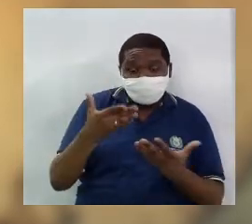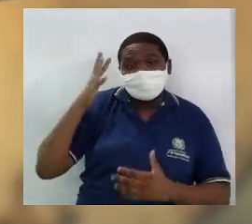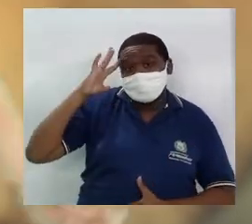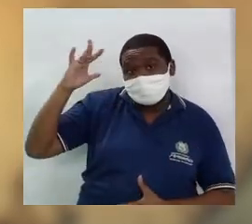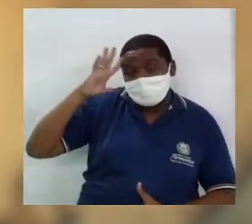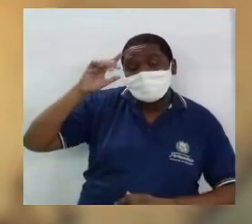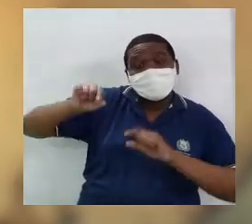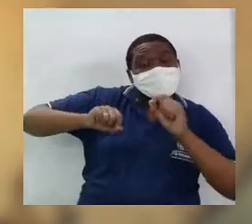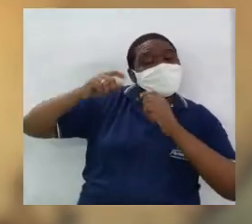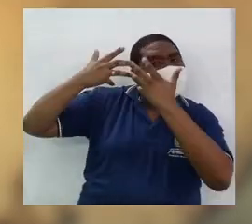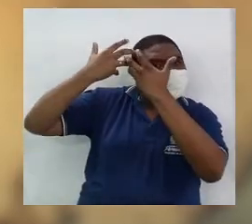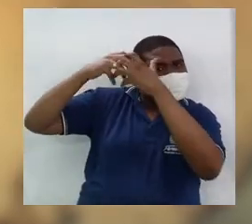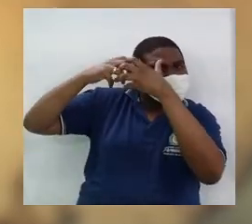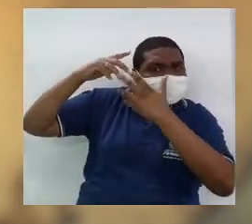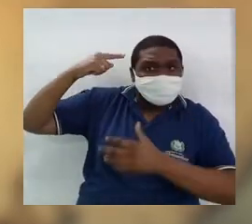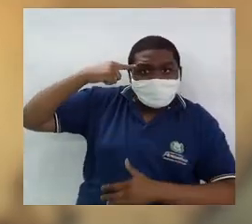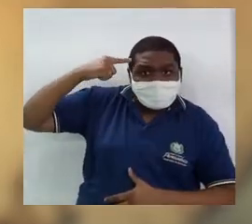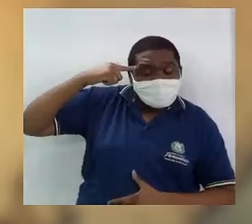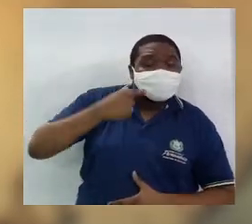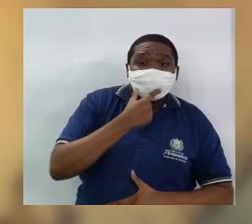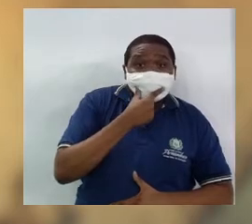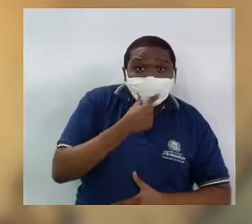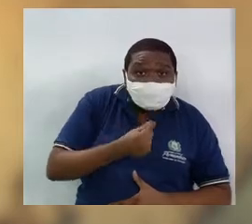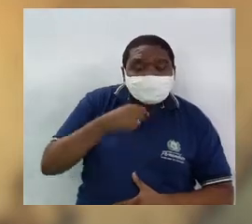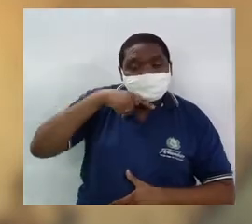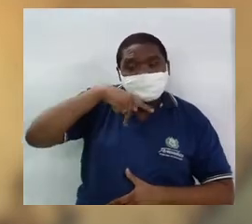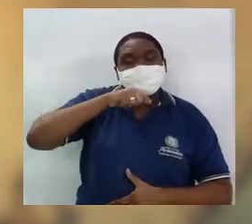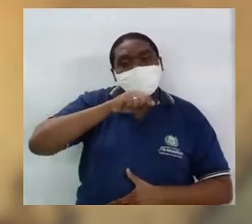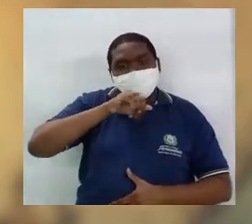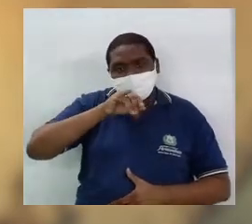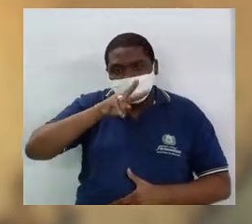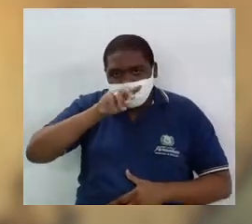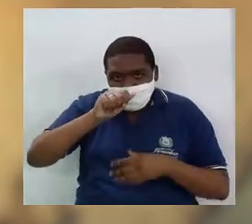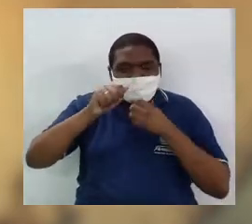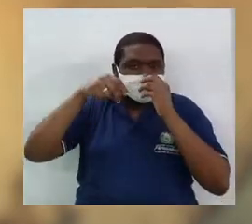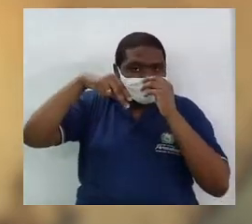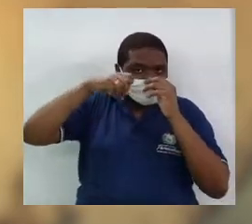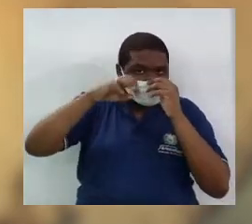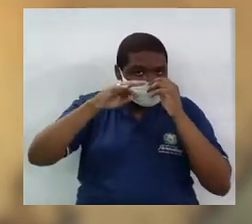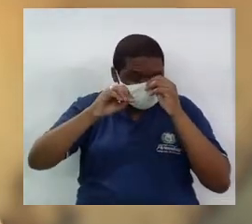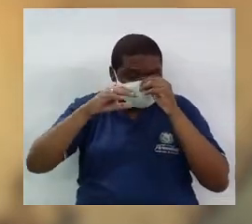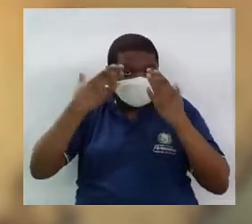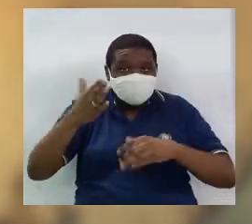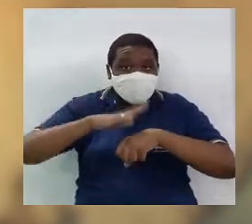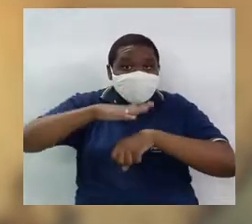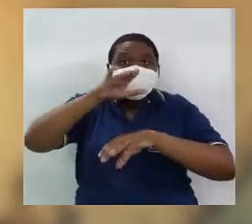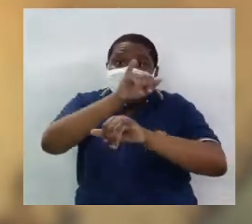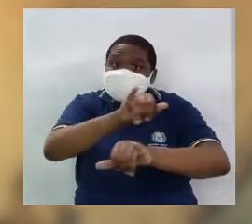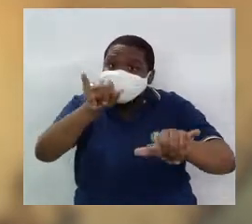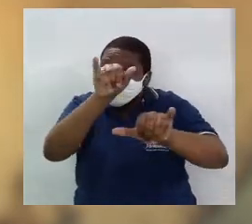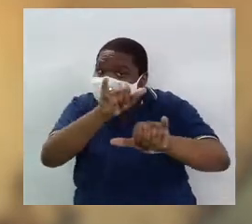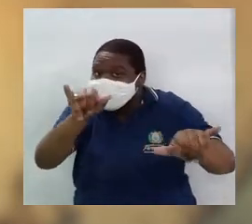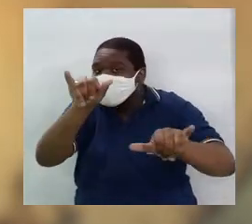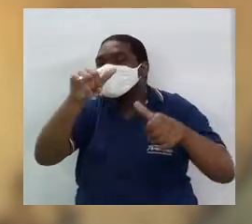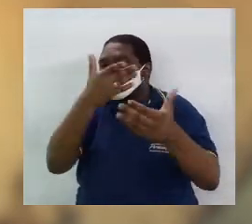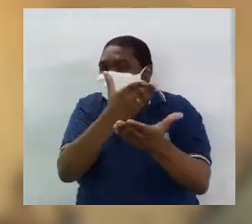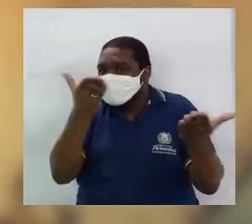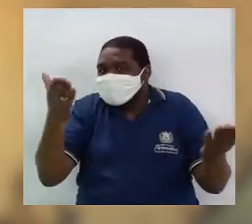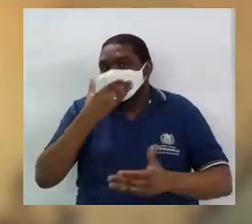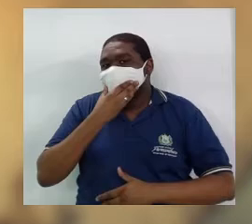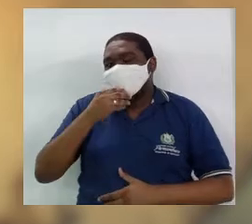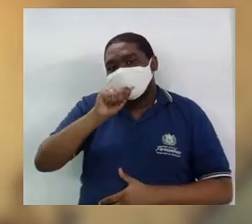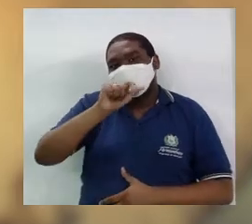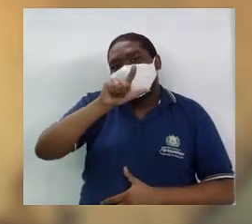um pensamento de Paiva Neto. Na tela eu trago mais informações sobre o Alziro